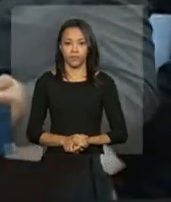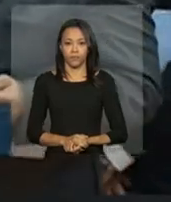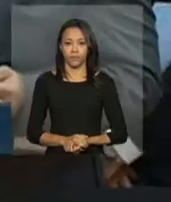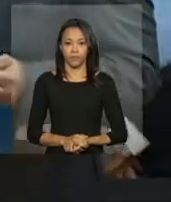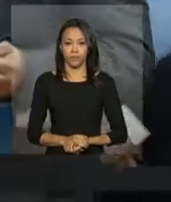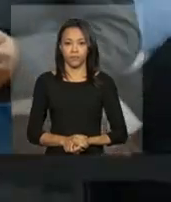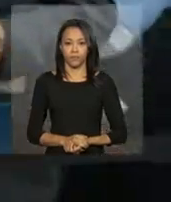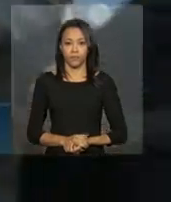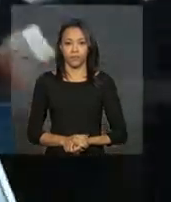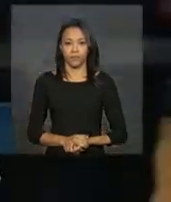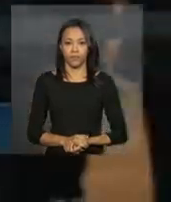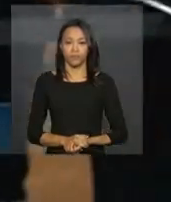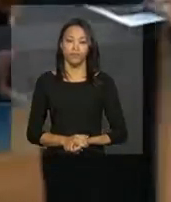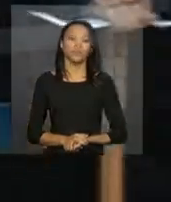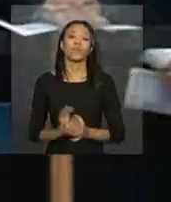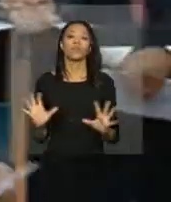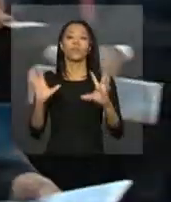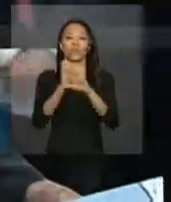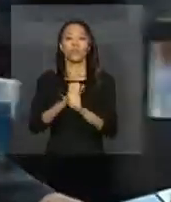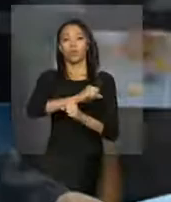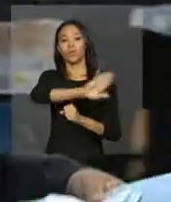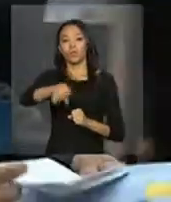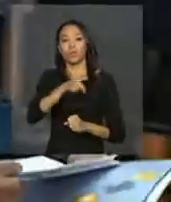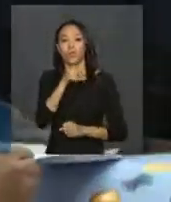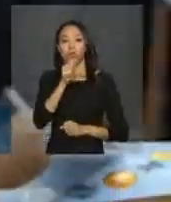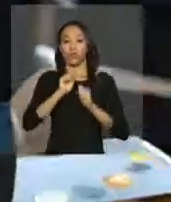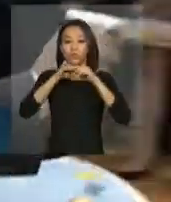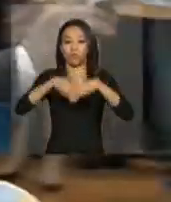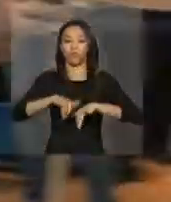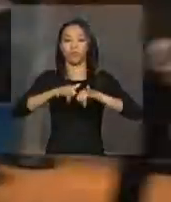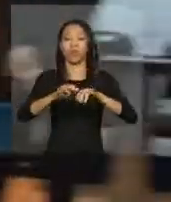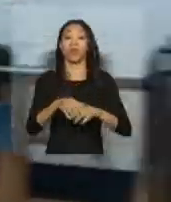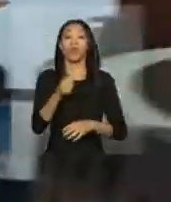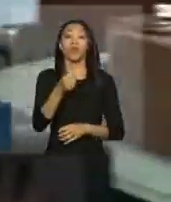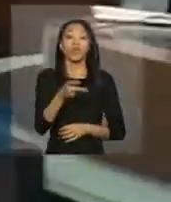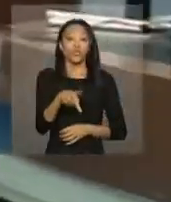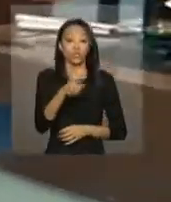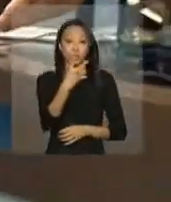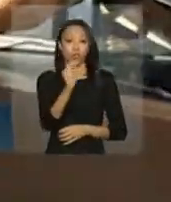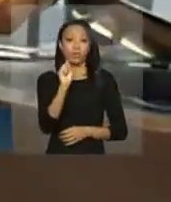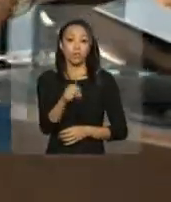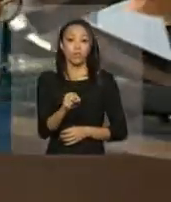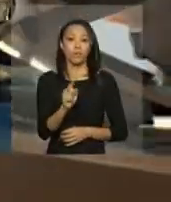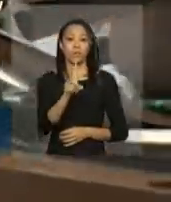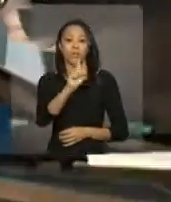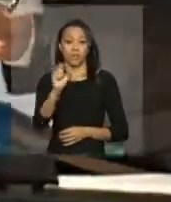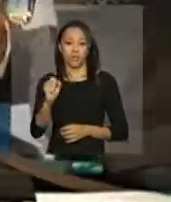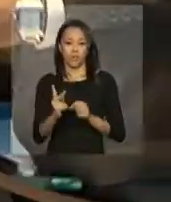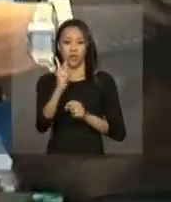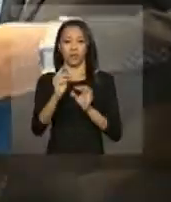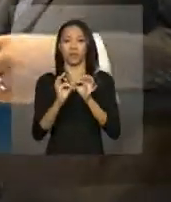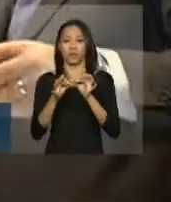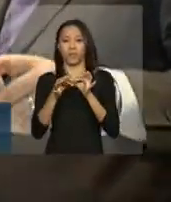senhores no total a linha de transmissão terá 2100 km de extensão